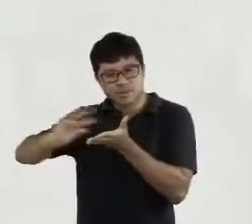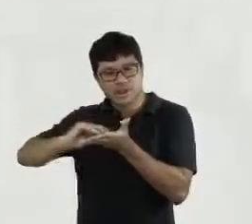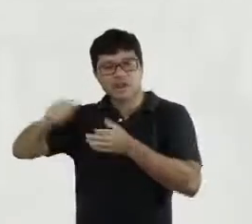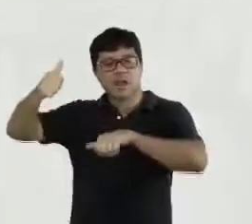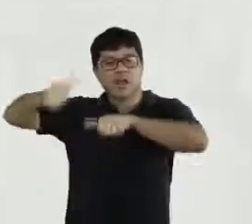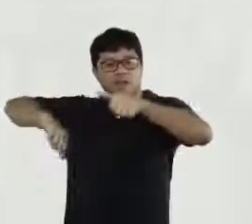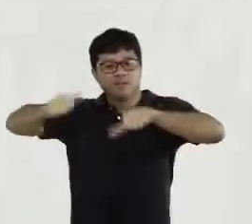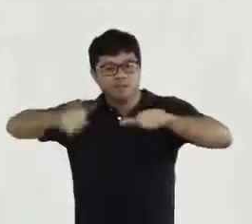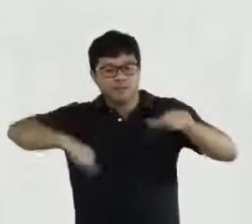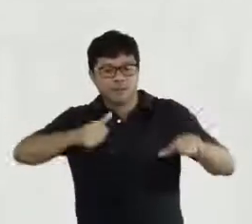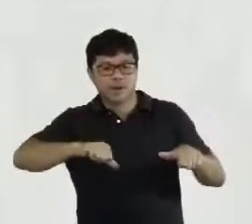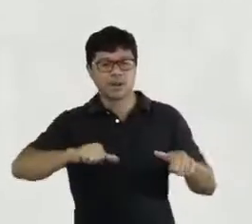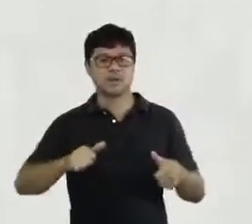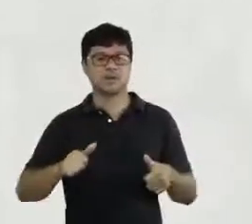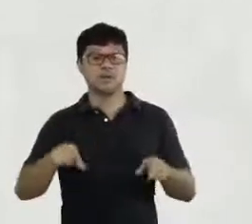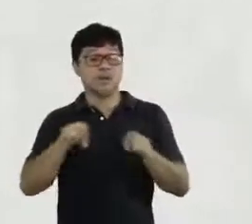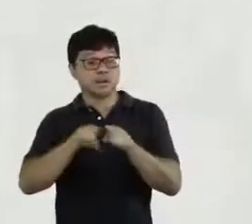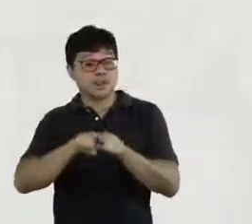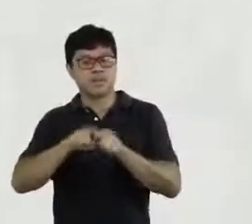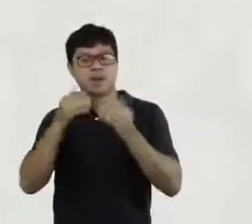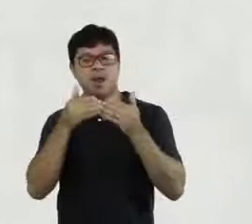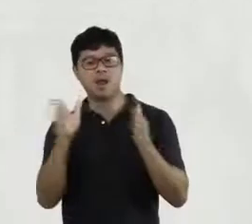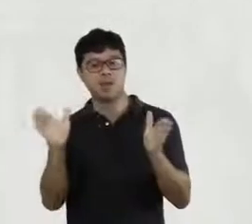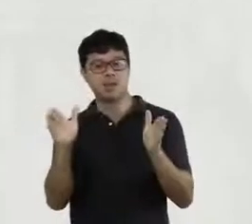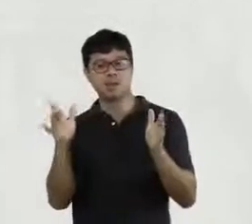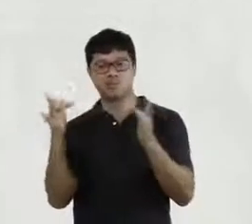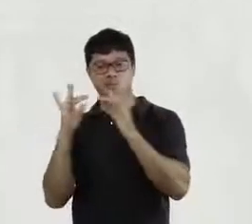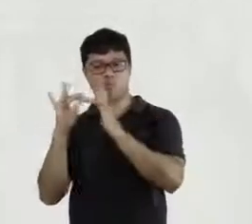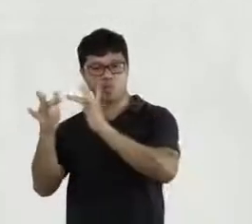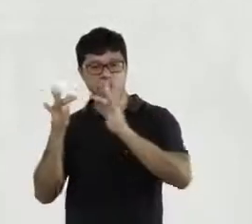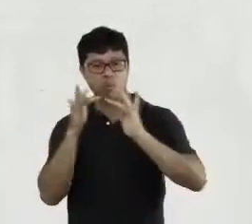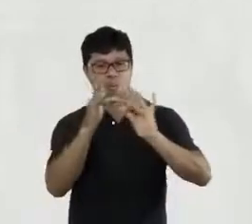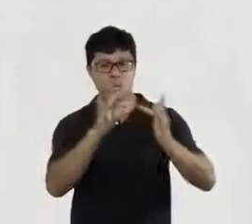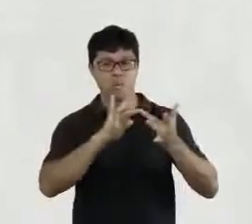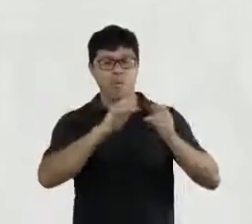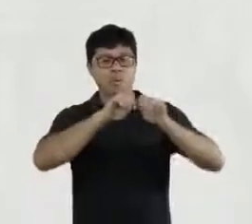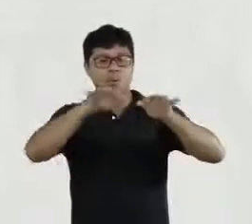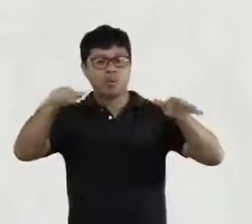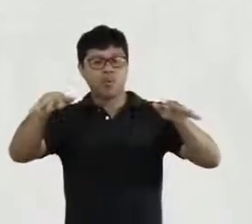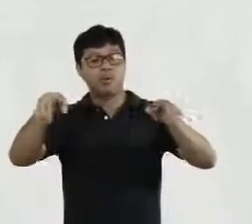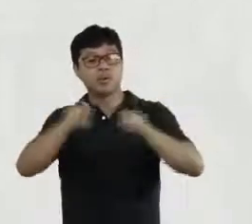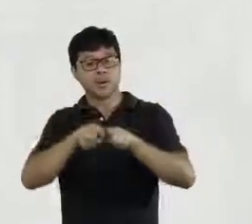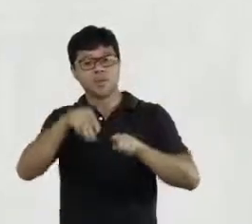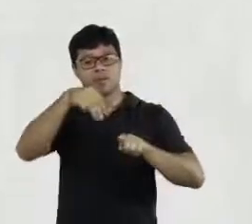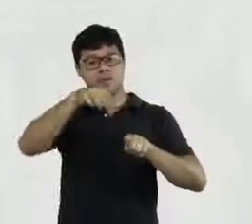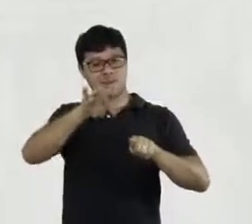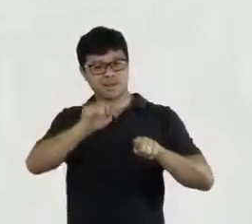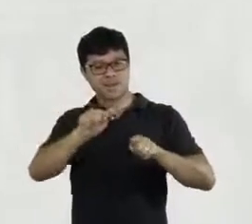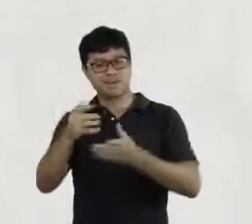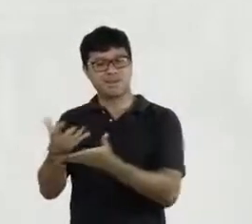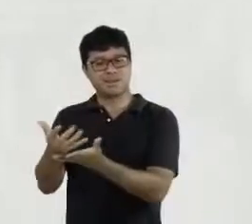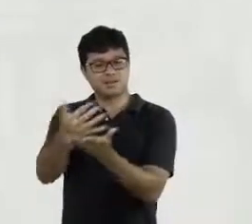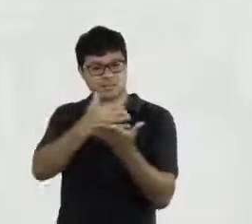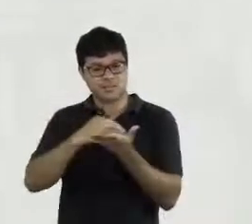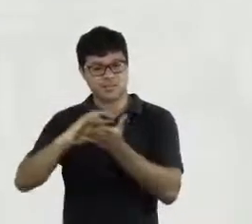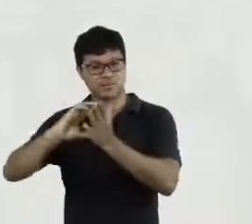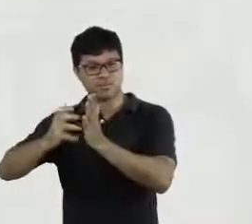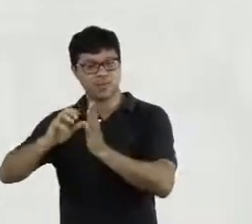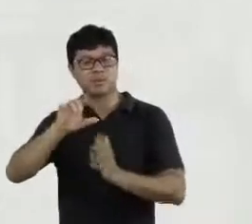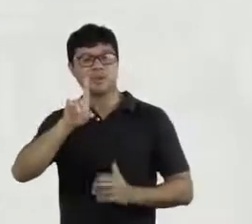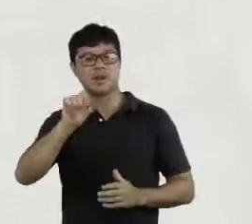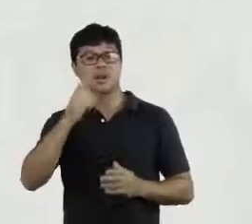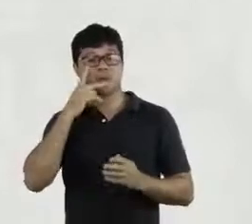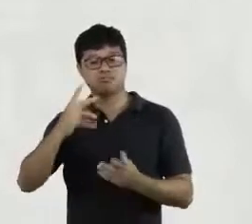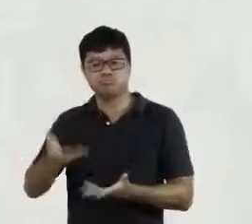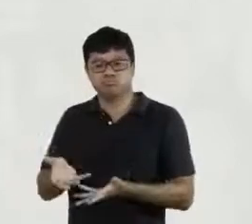avaliação, dados abertos interligados e esquemas de metadados visando a qualidade das